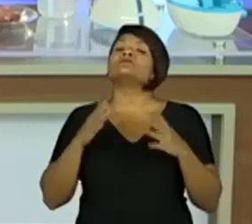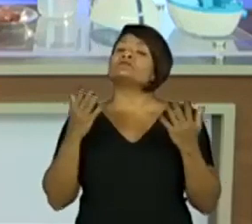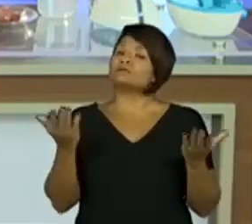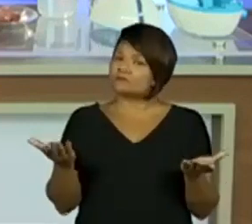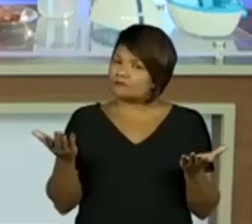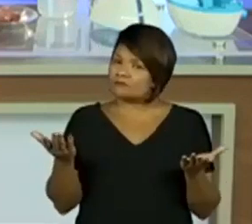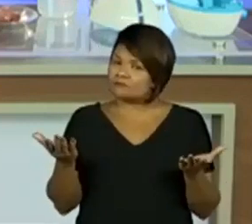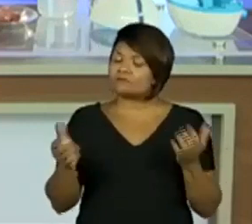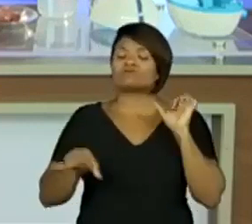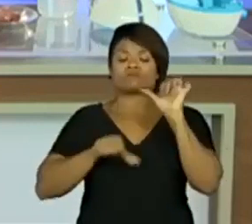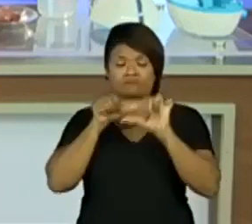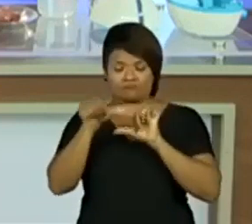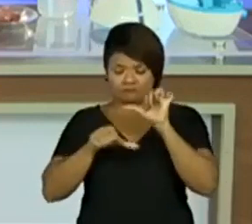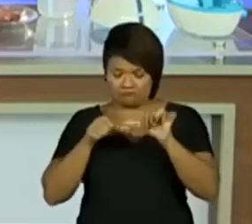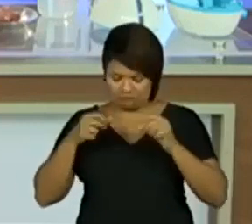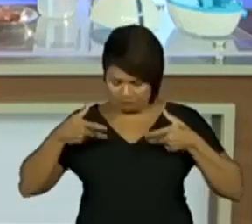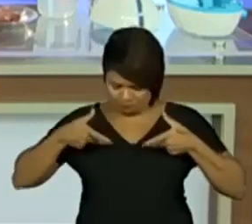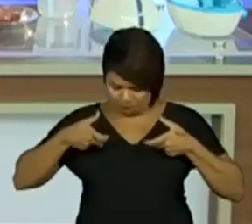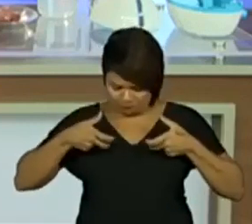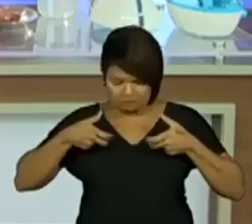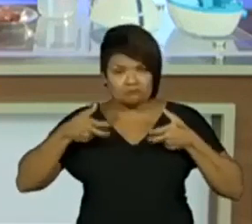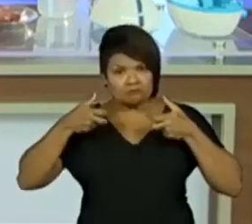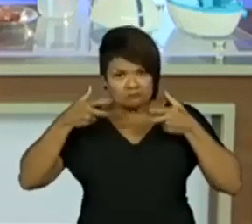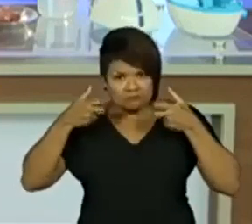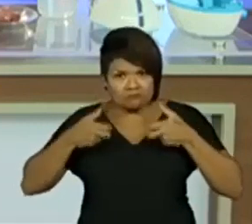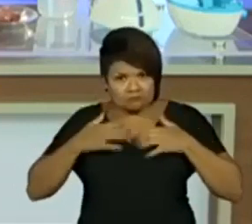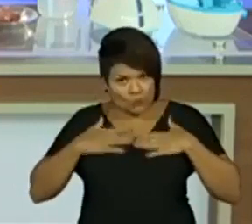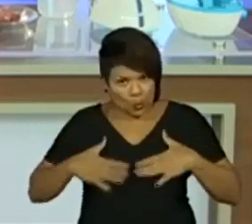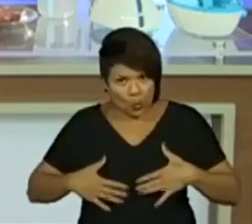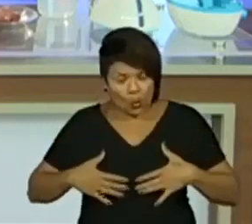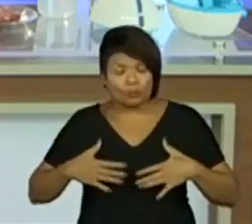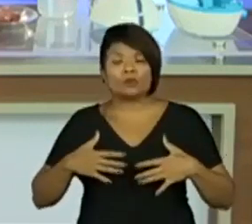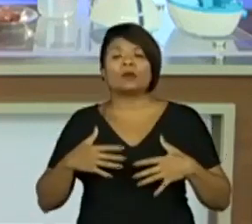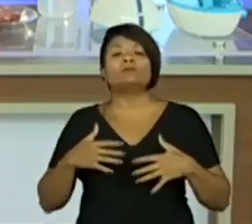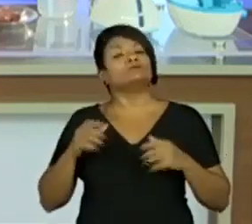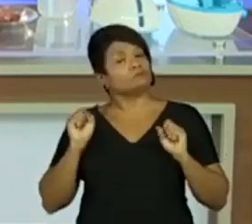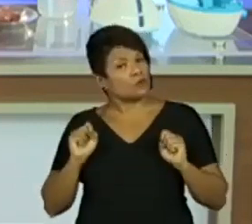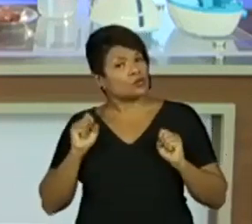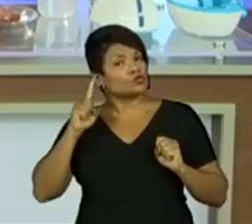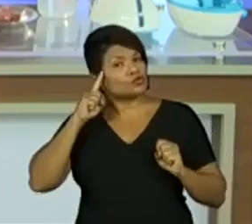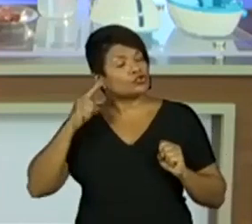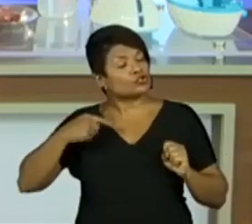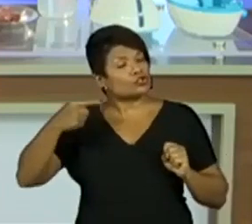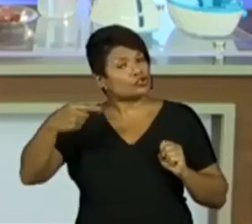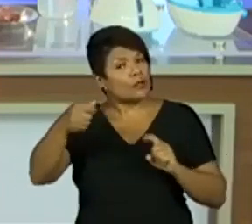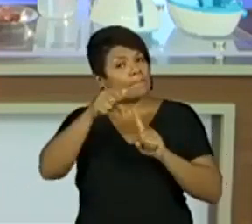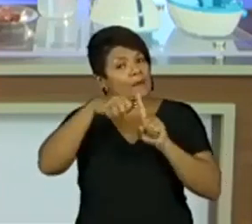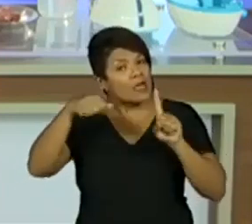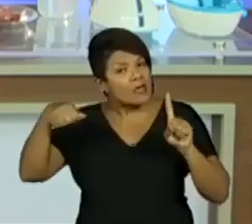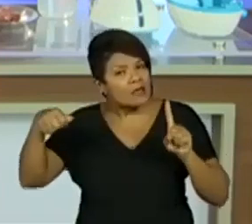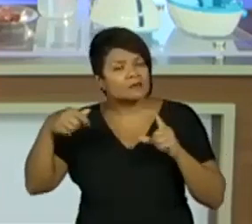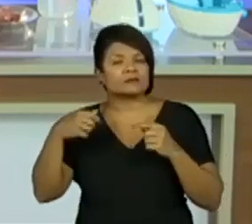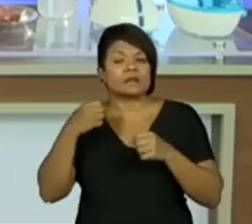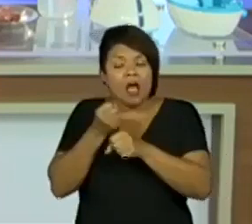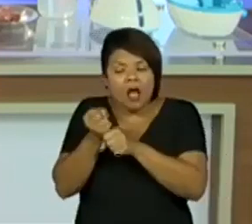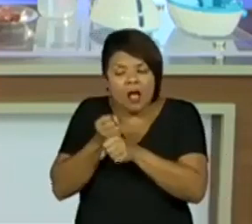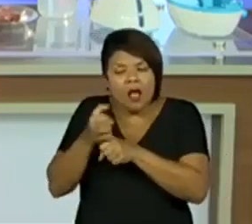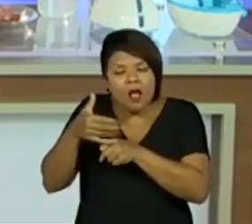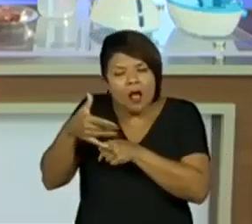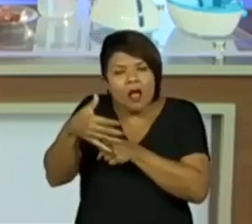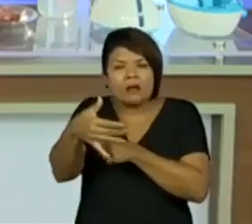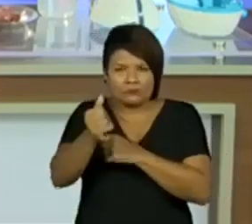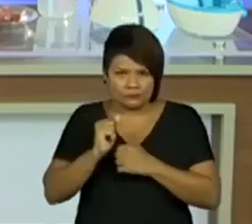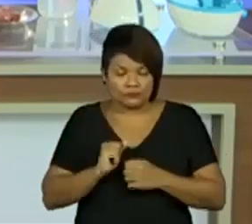que ocorrem no nosso corpo podem ser acompanhadas ao longo dos dias, meses e anos. Ora,